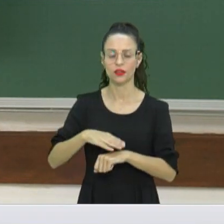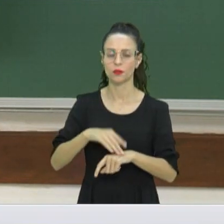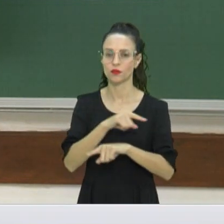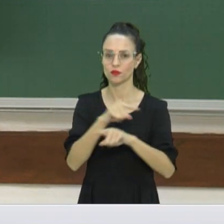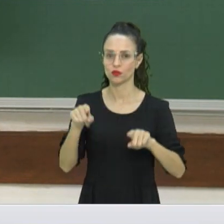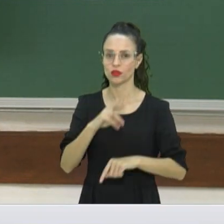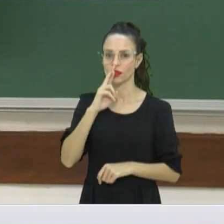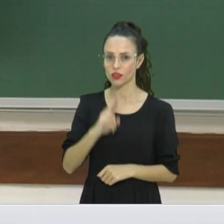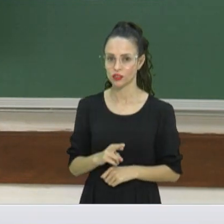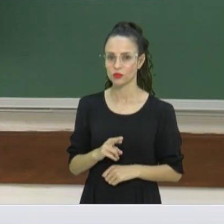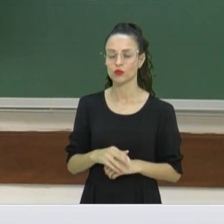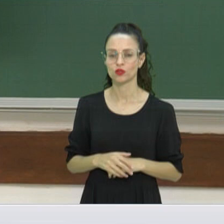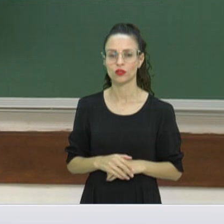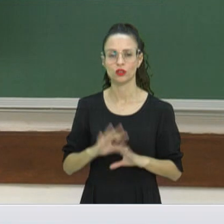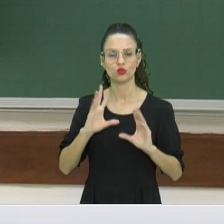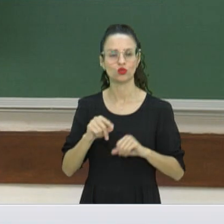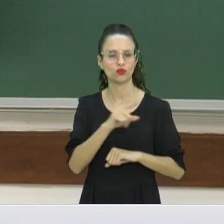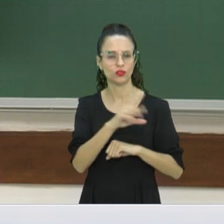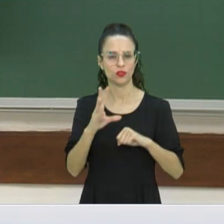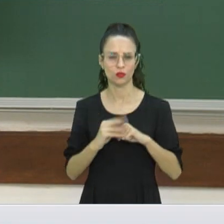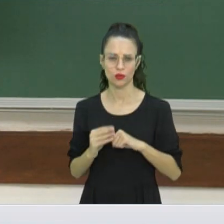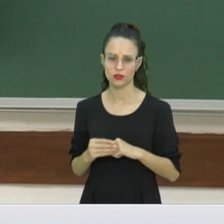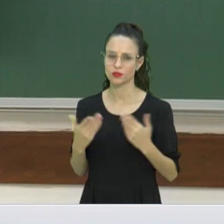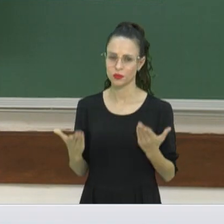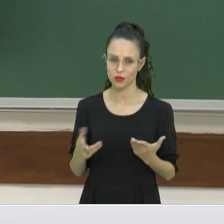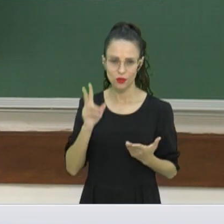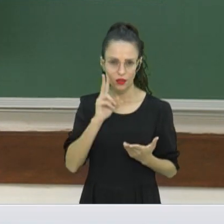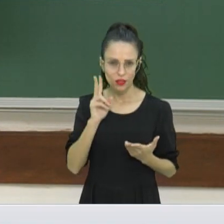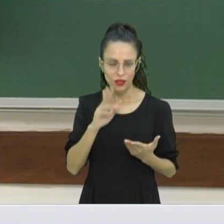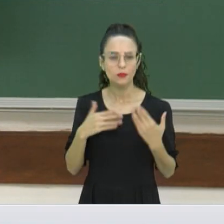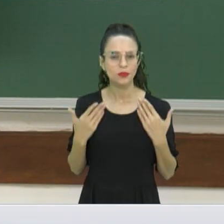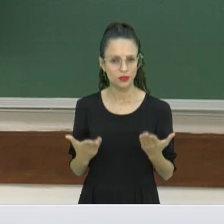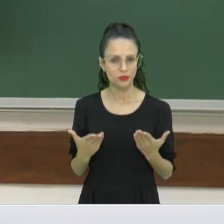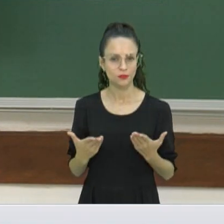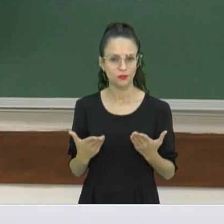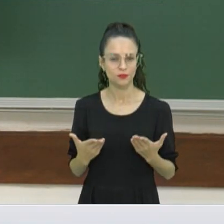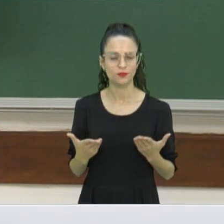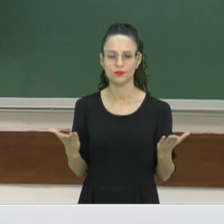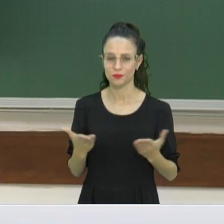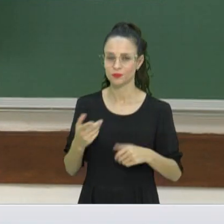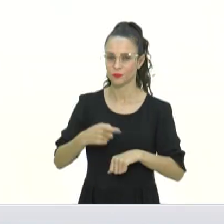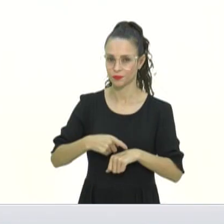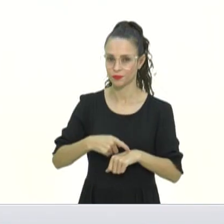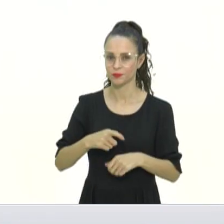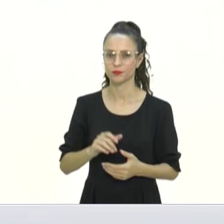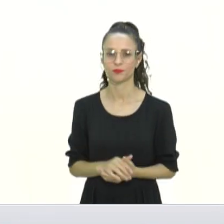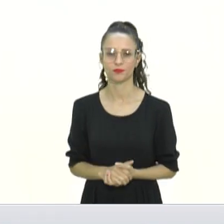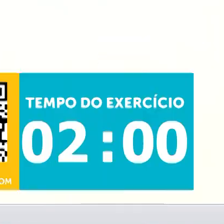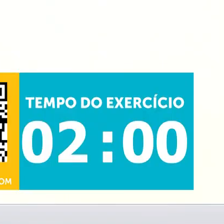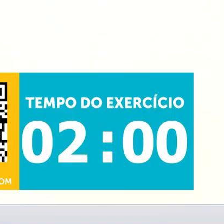você responder a partir de tudo que você conhece. Lembra da inferência? Chegou o momento.